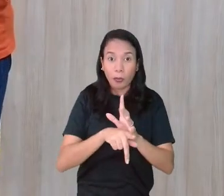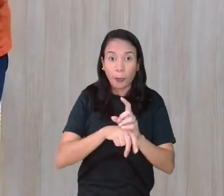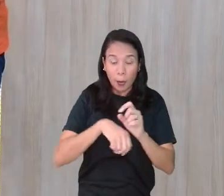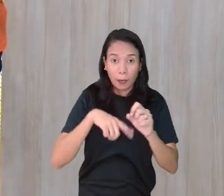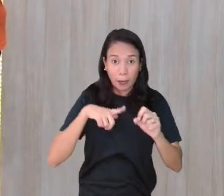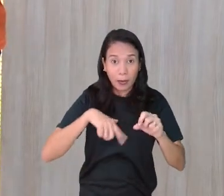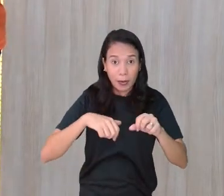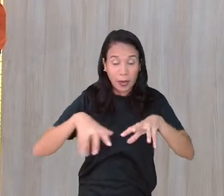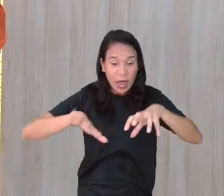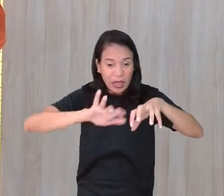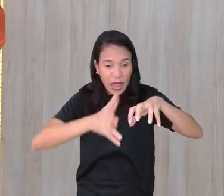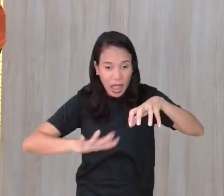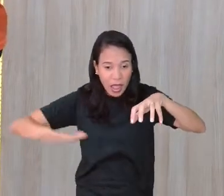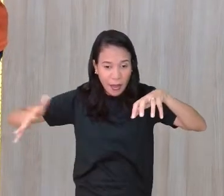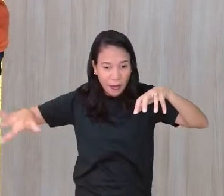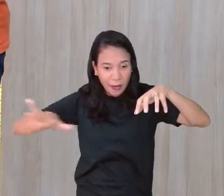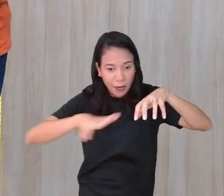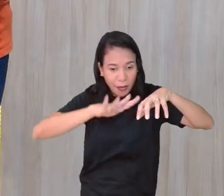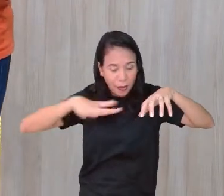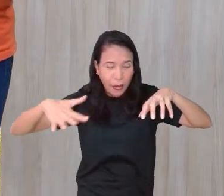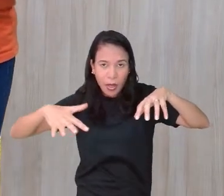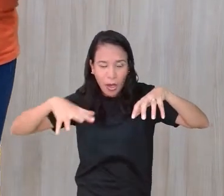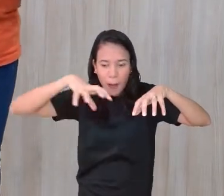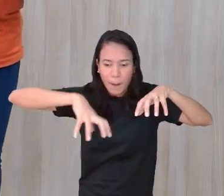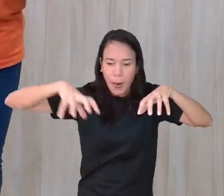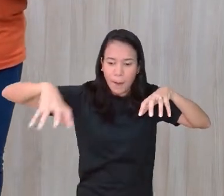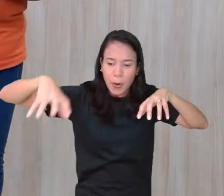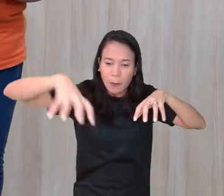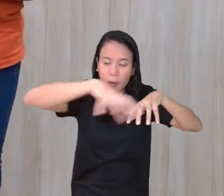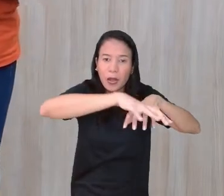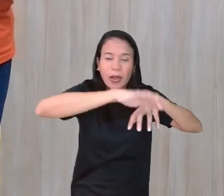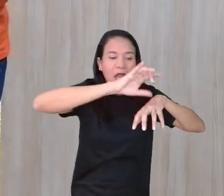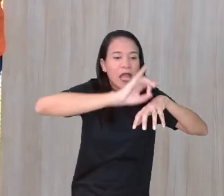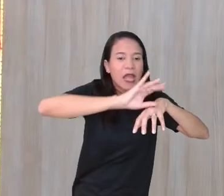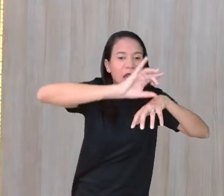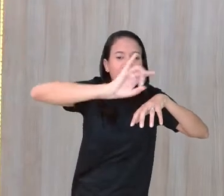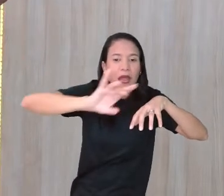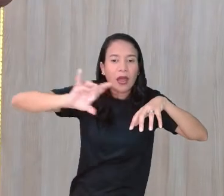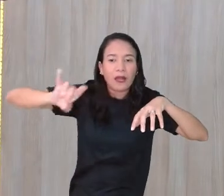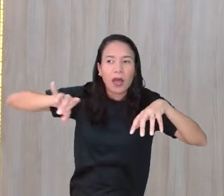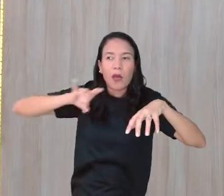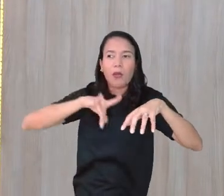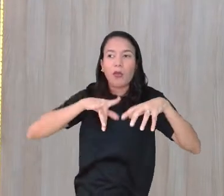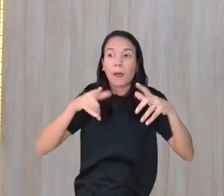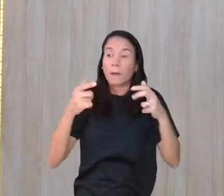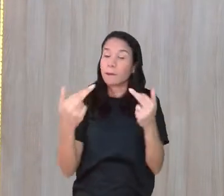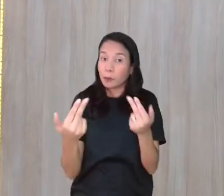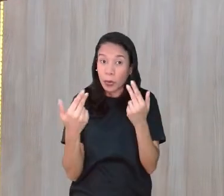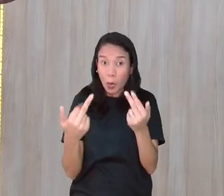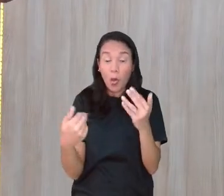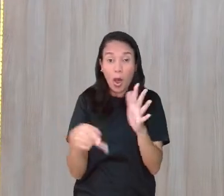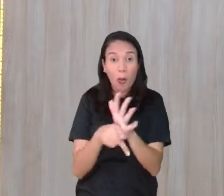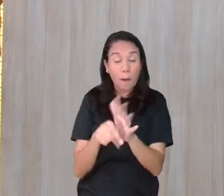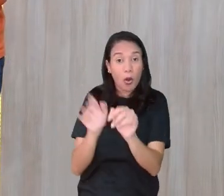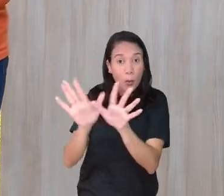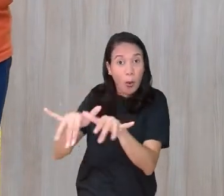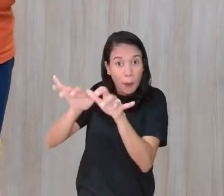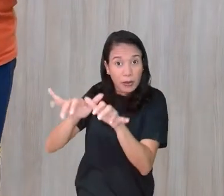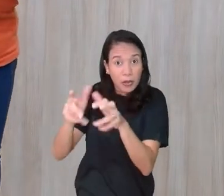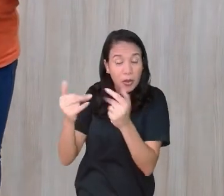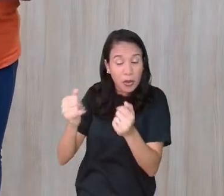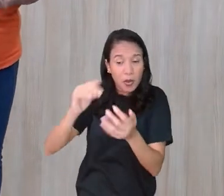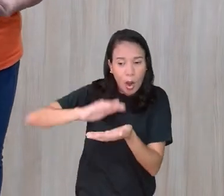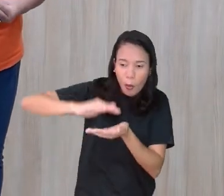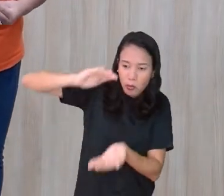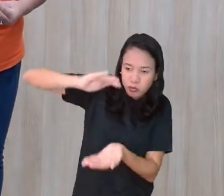tenho aí várias ilhas, ele percebeu que em cada ilha, essa mesma ave, com o mesmo tamanho, com os